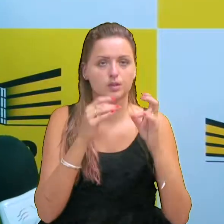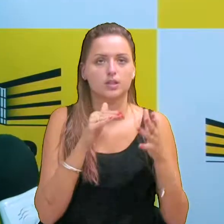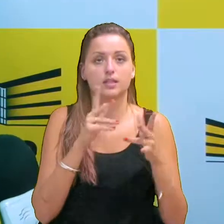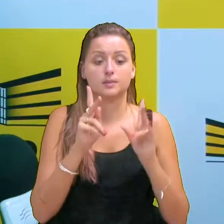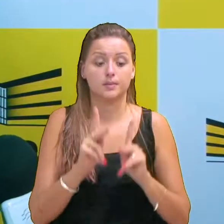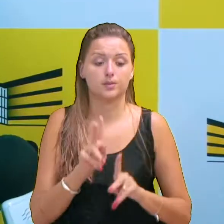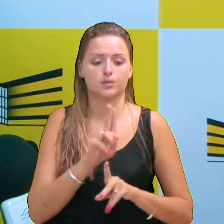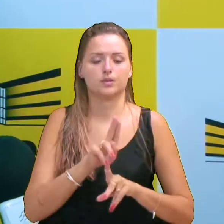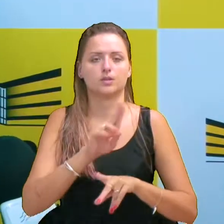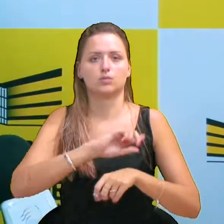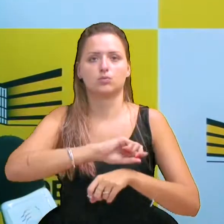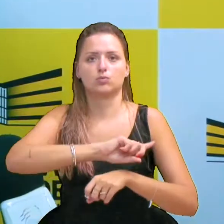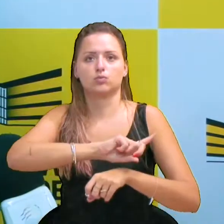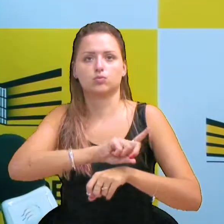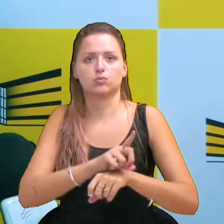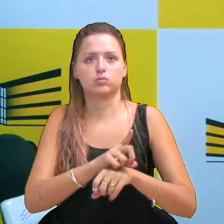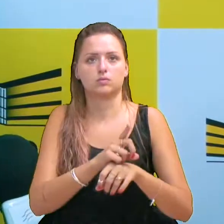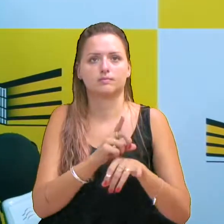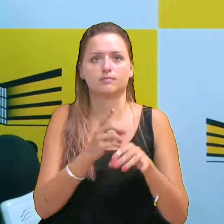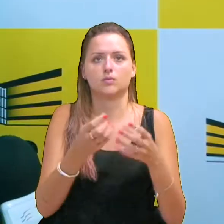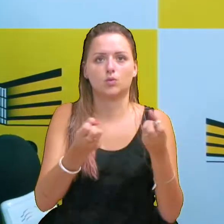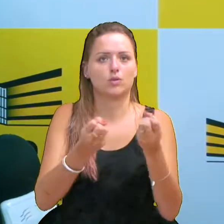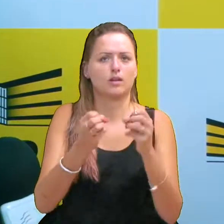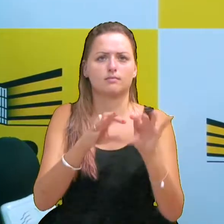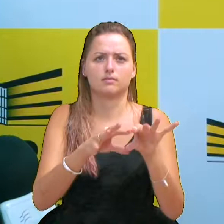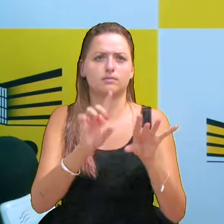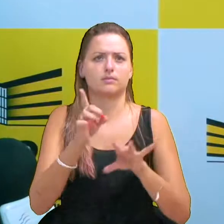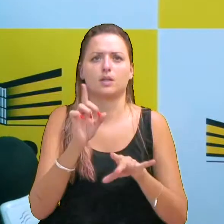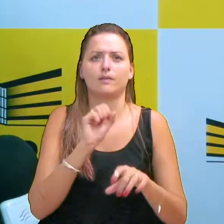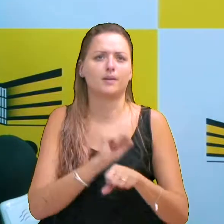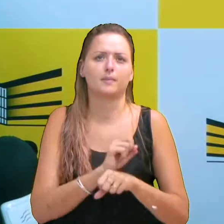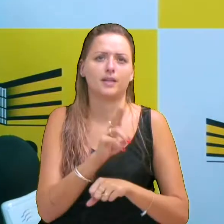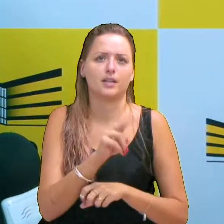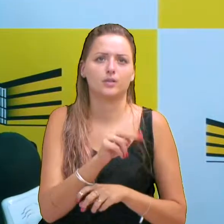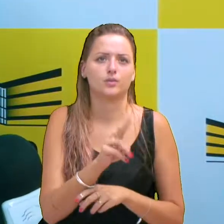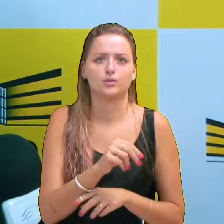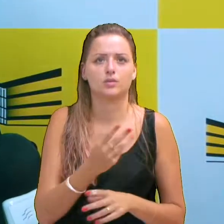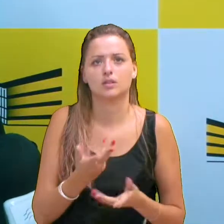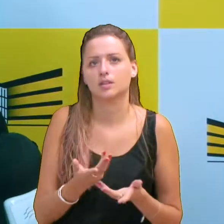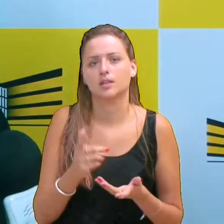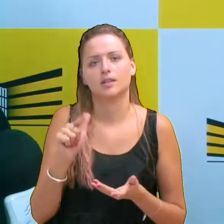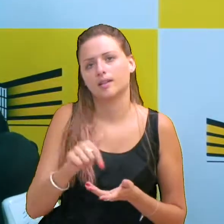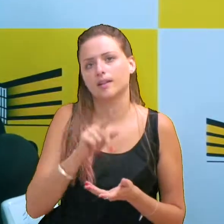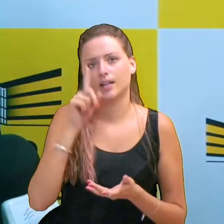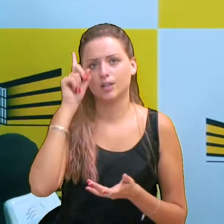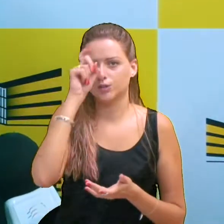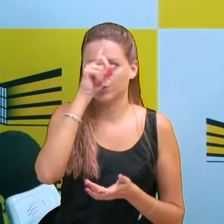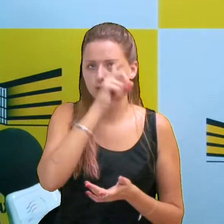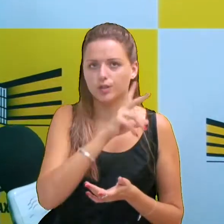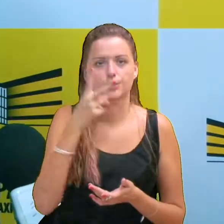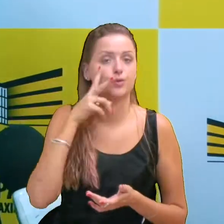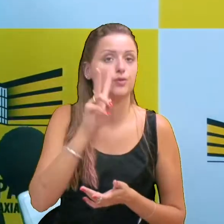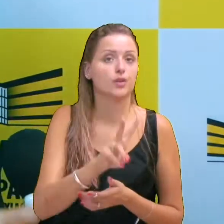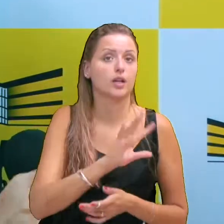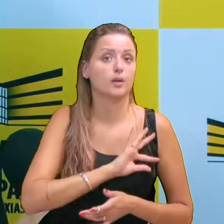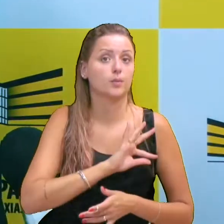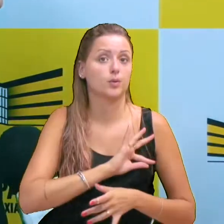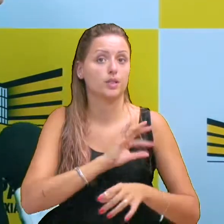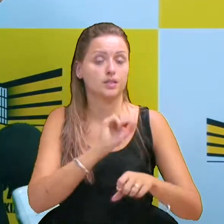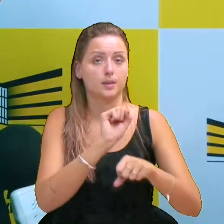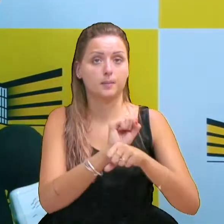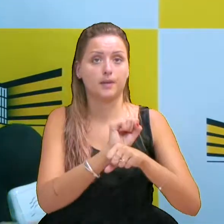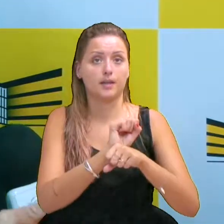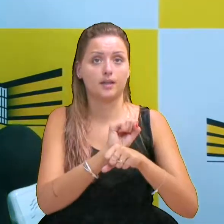da velocidade, com o farol ligado, ele não vai ser atacado em hipótese alguma. É muito raro tu ver uma abordagem